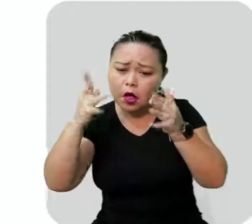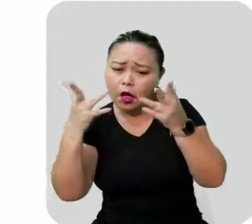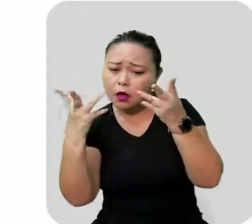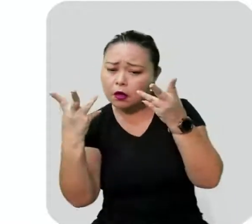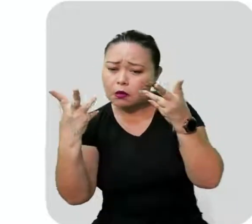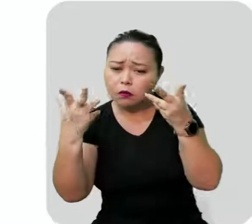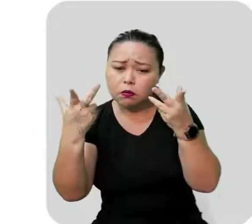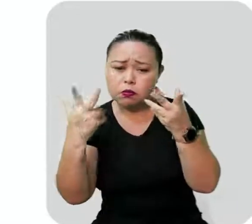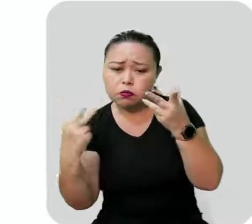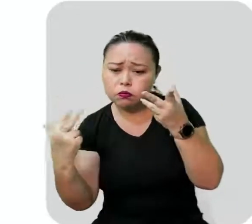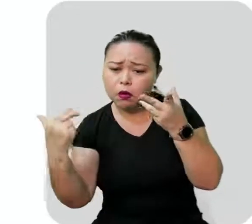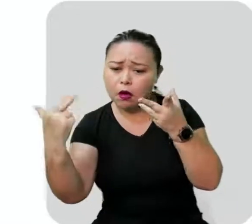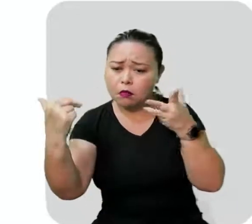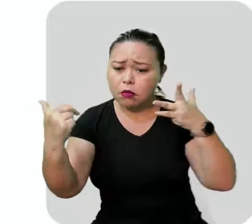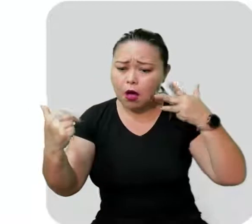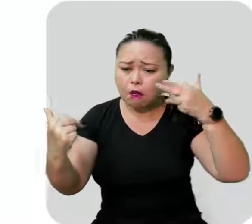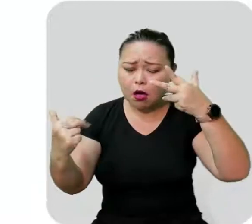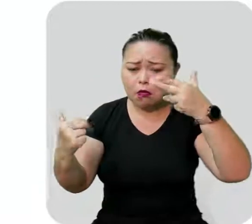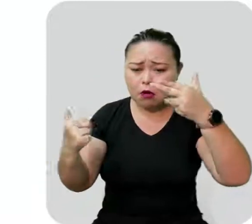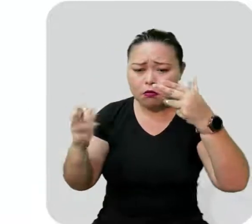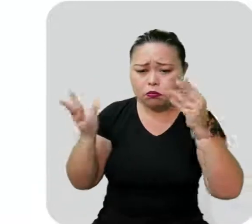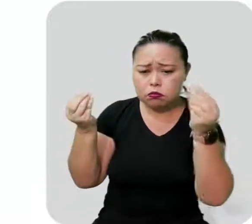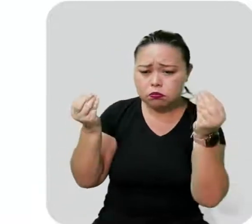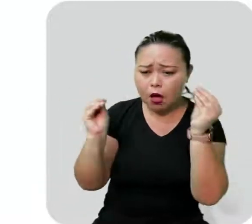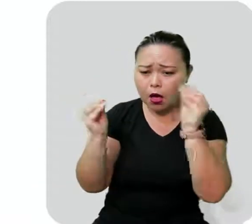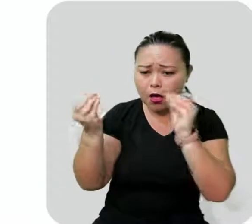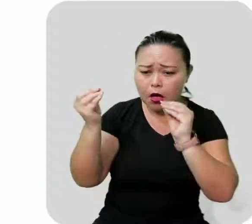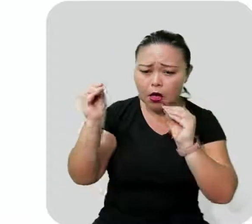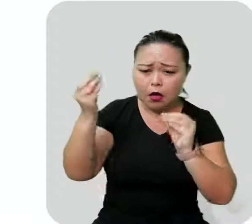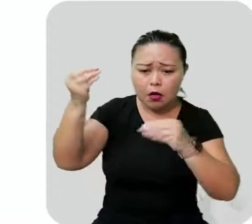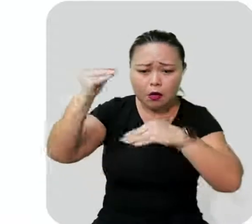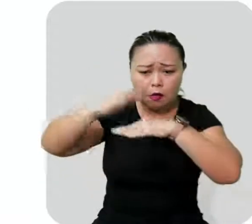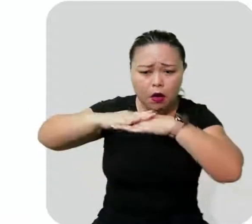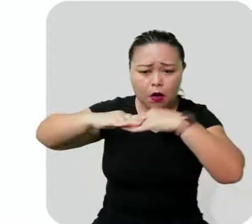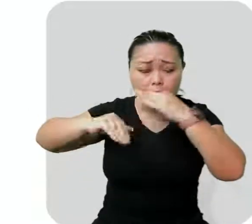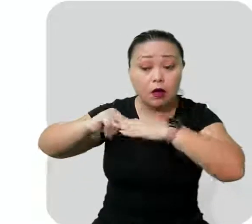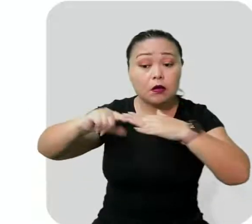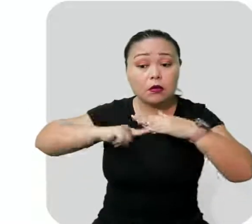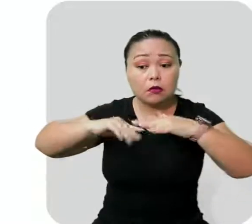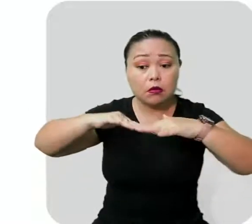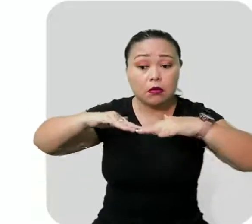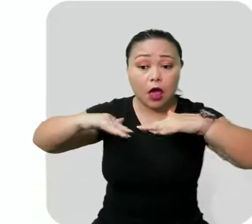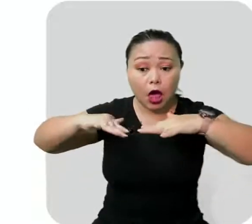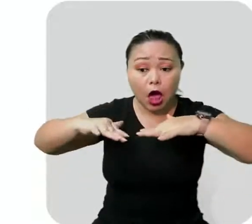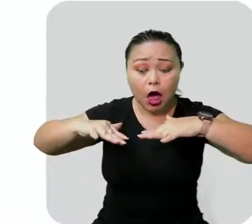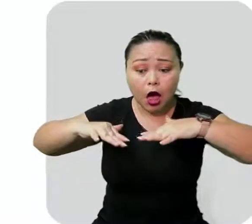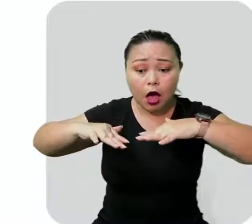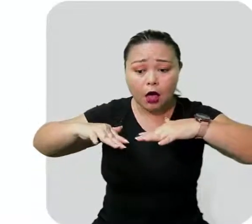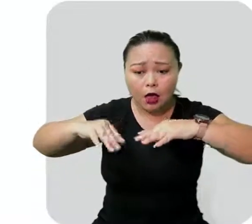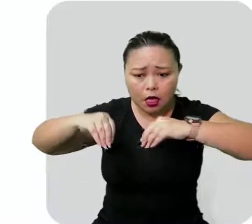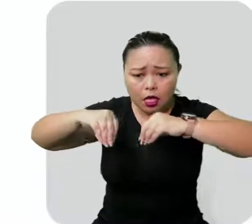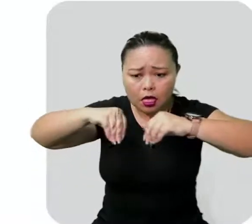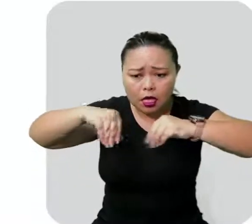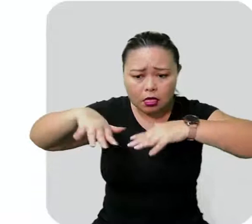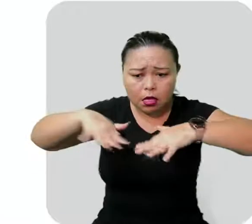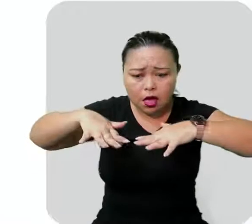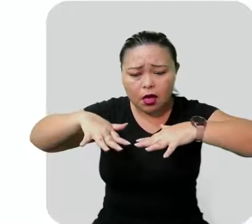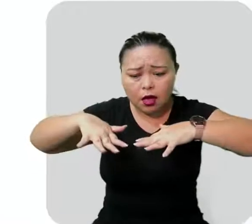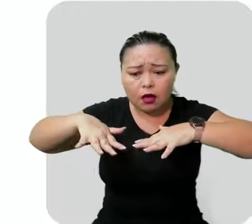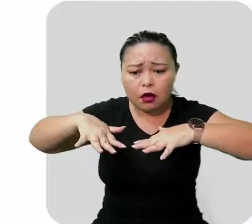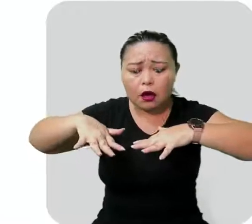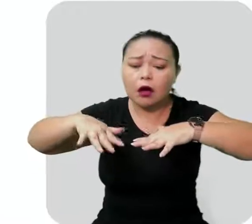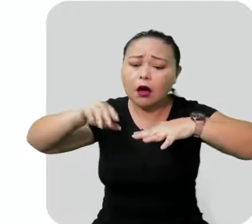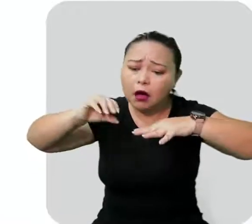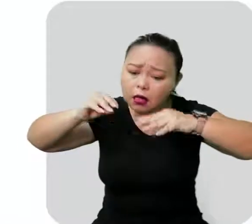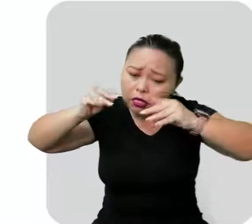passear assim cortada com em colocar em cima da outra só que teve o terremoto que acabou boa parte dessa dessa